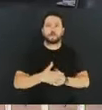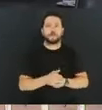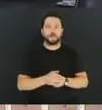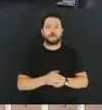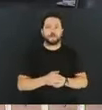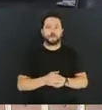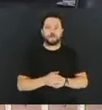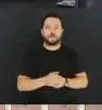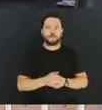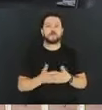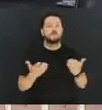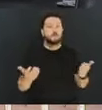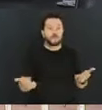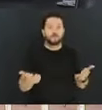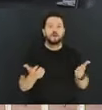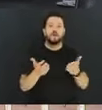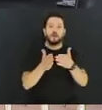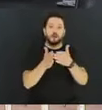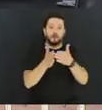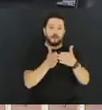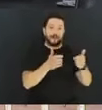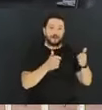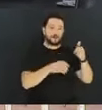076-00039-2022, de autoria